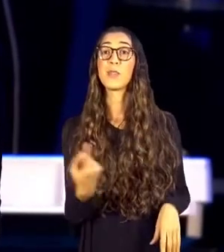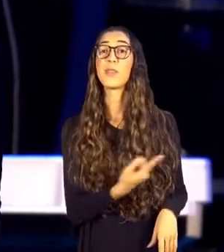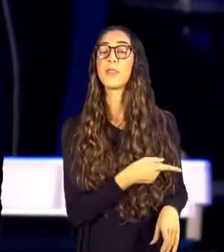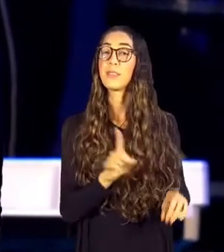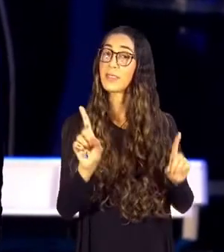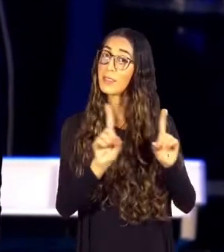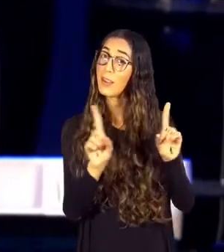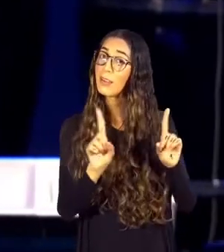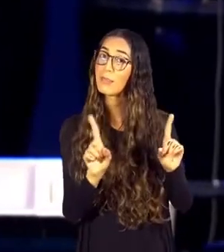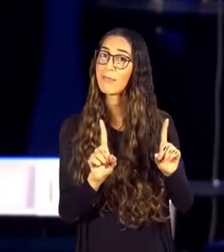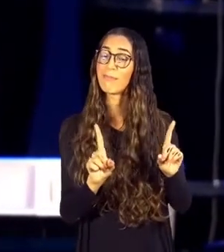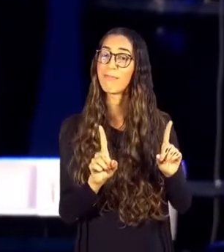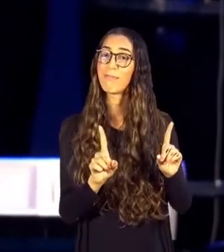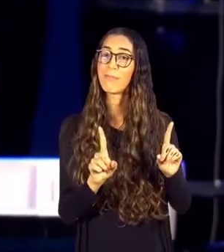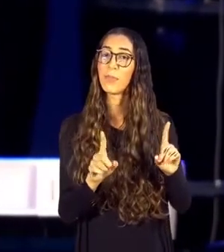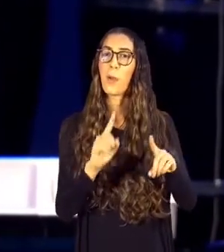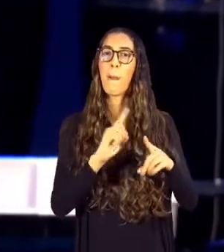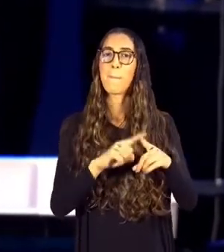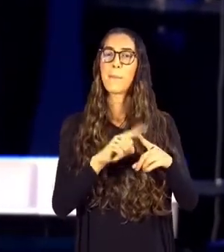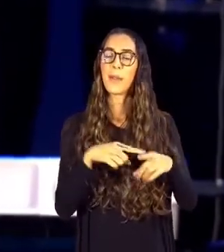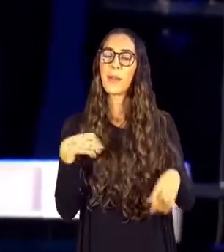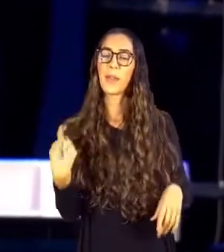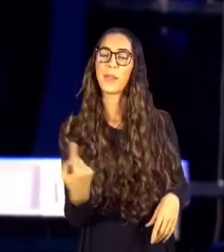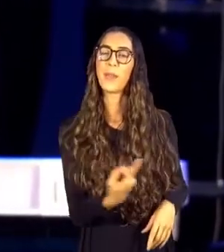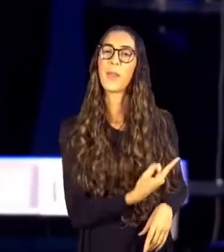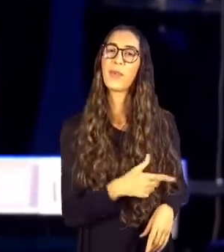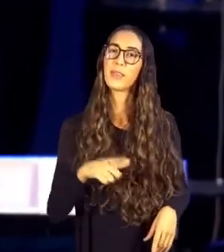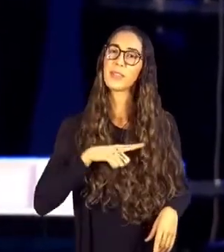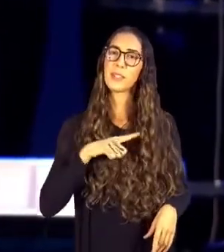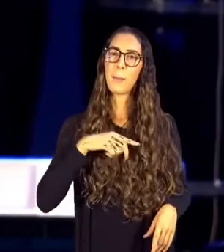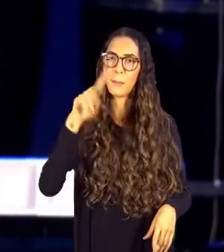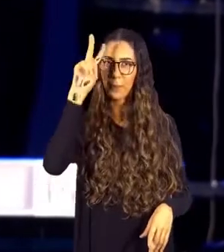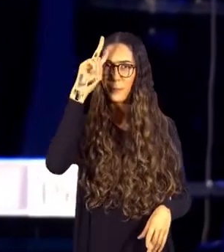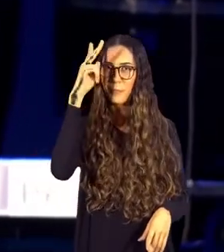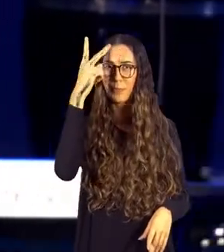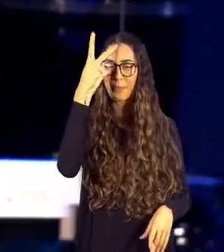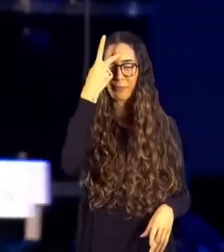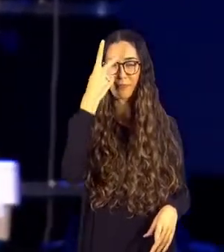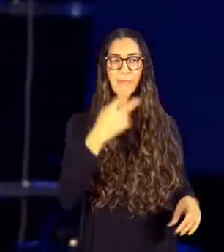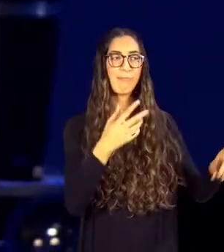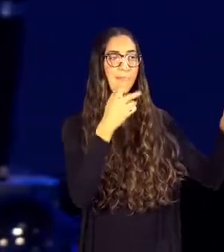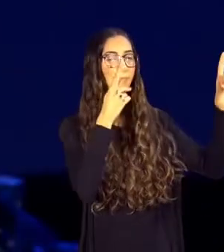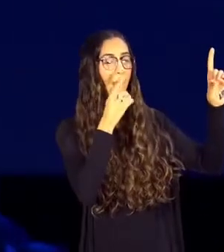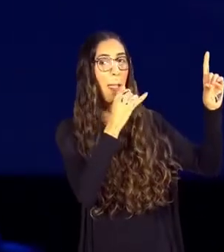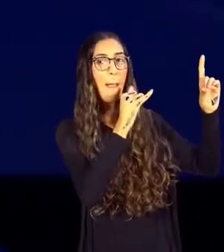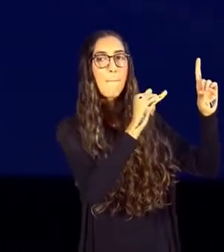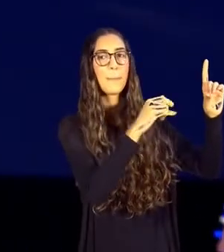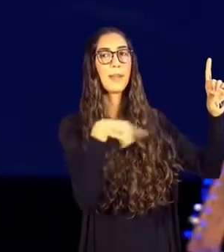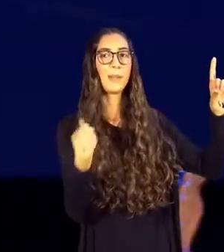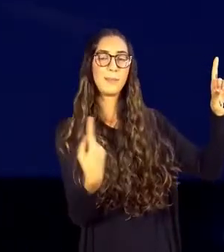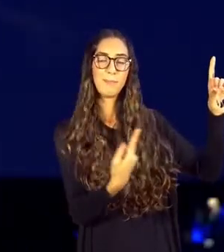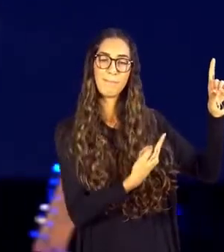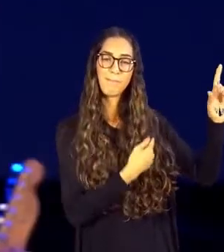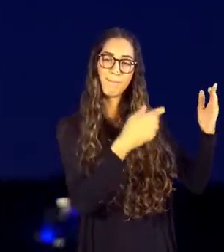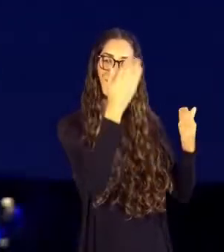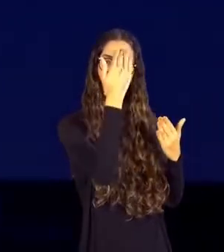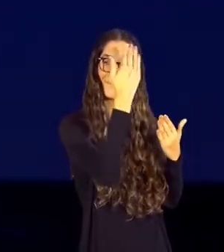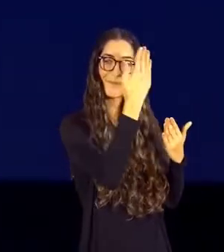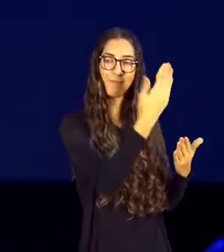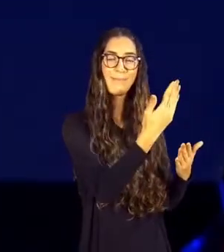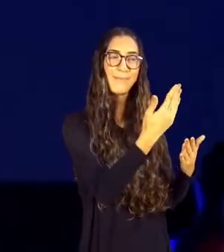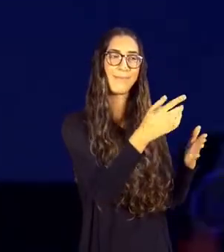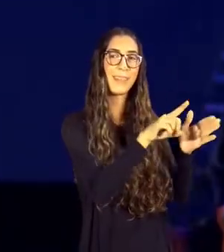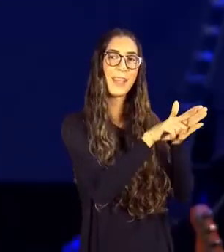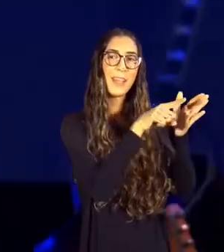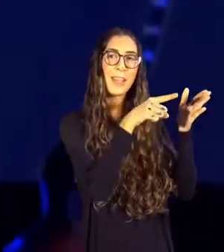Mas quando a gente tem a mente renovada, a gente vive uma nova vida. Pai Celestial, te agradecemos, Pai, que essa semente que foi lançada